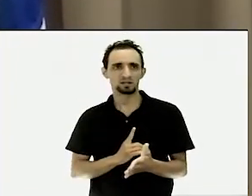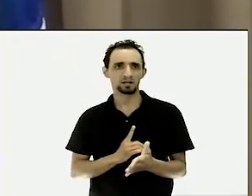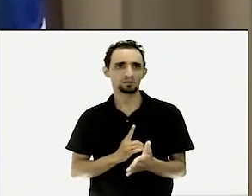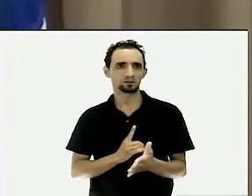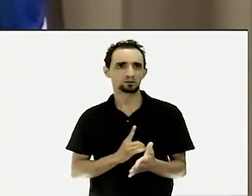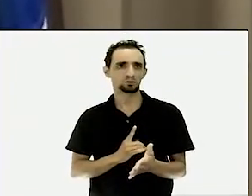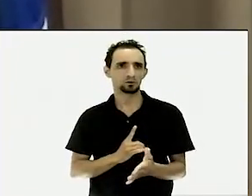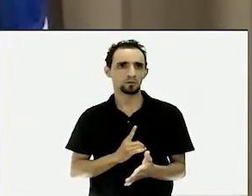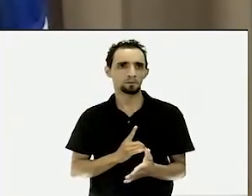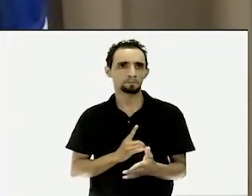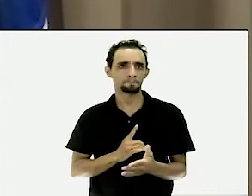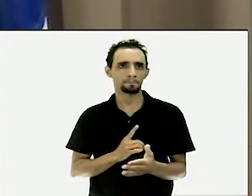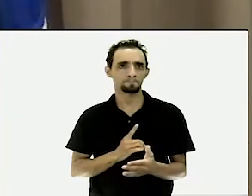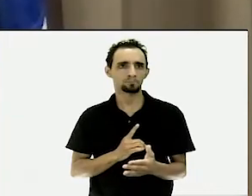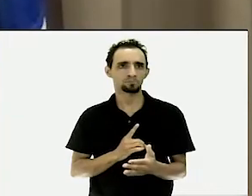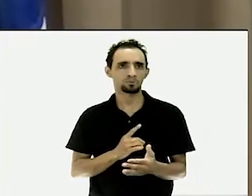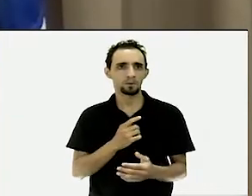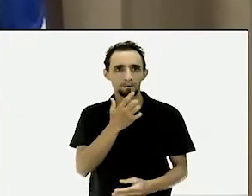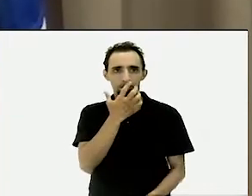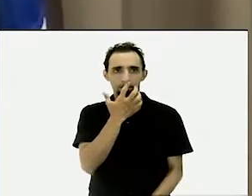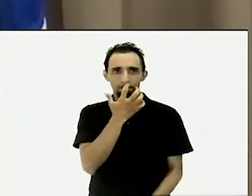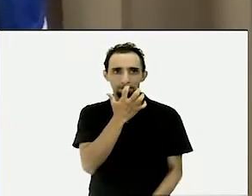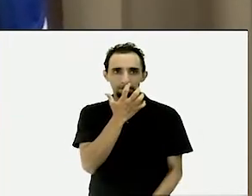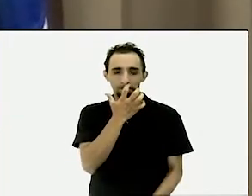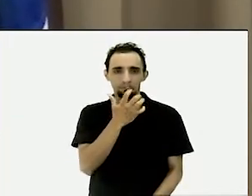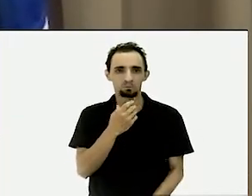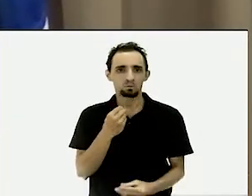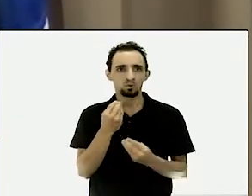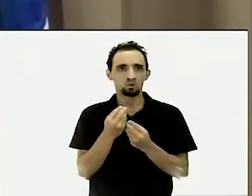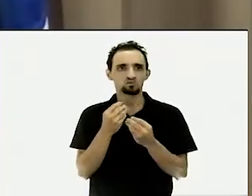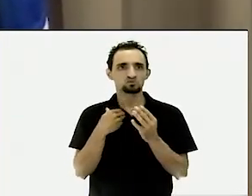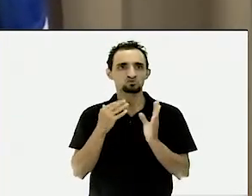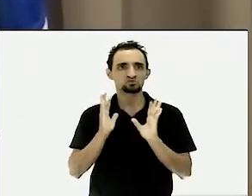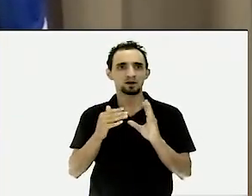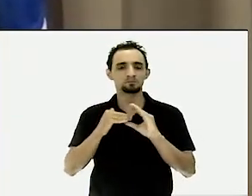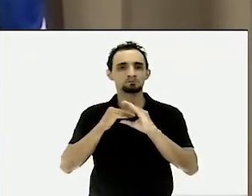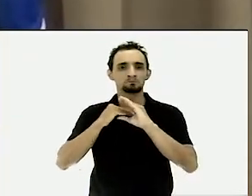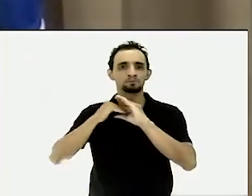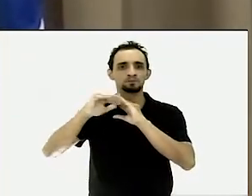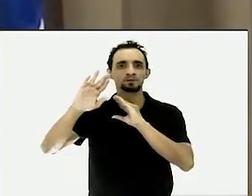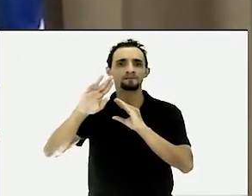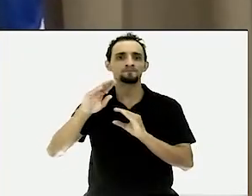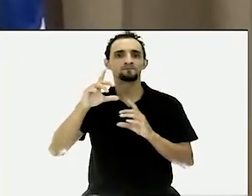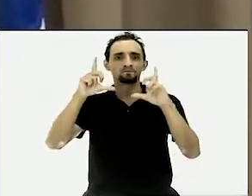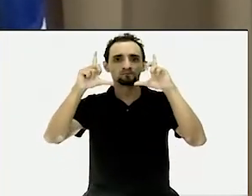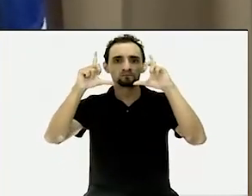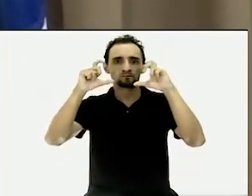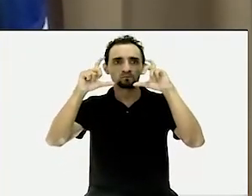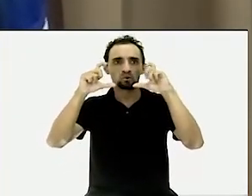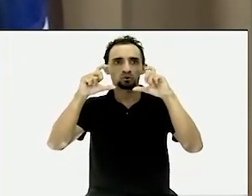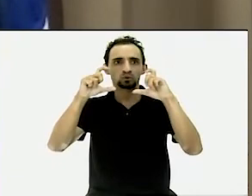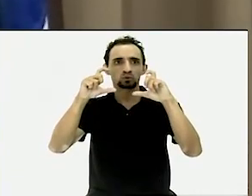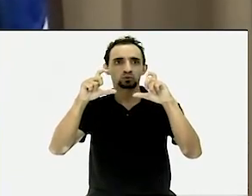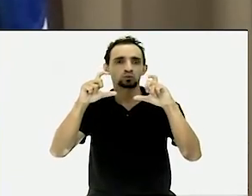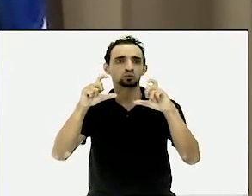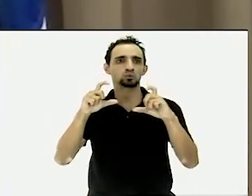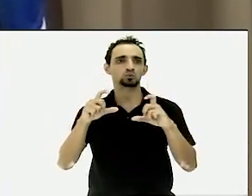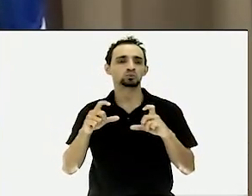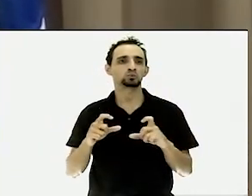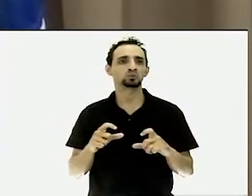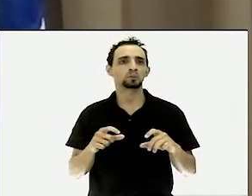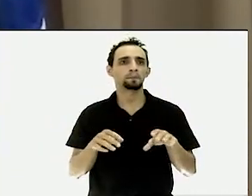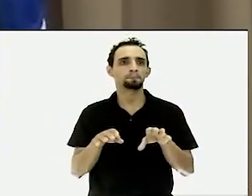de tirar foto, pena que eu não mandei a foto para o Wanderson, mas eu mandei para a diretoria aqui da casa, para